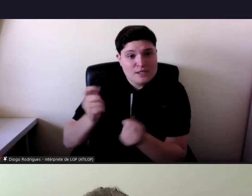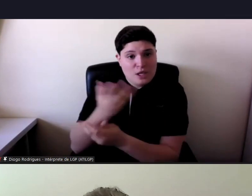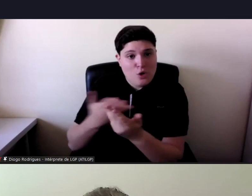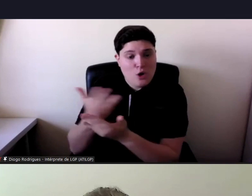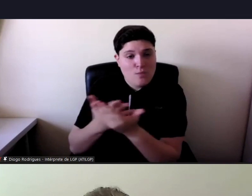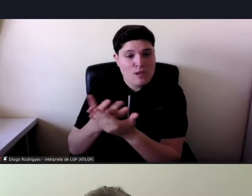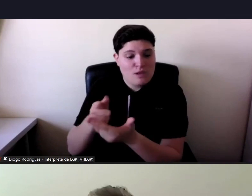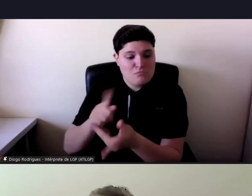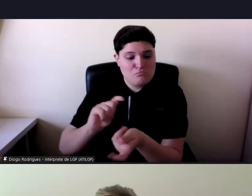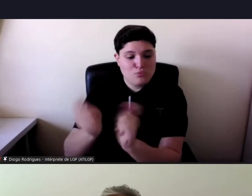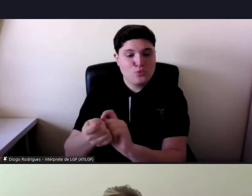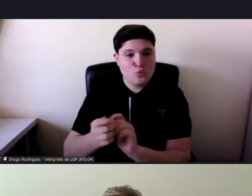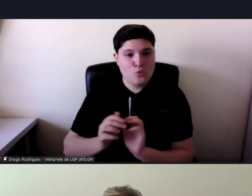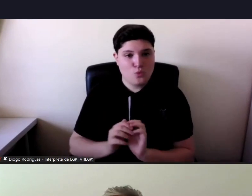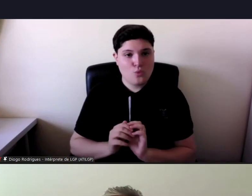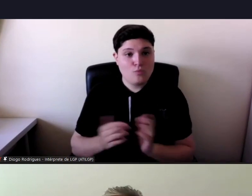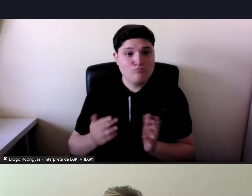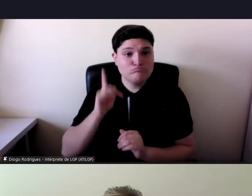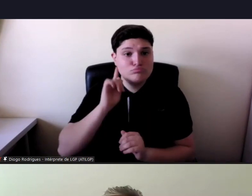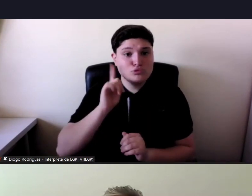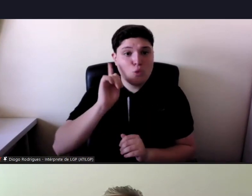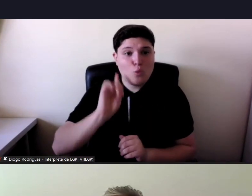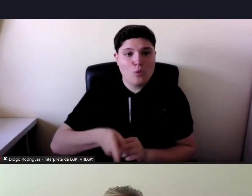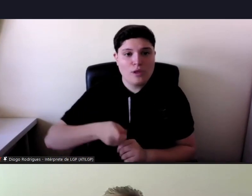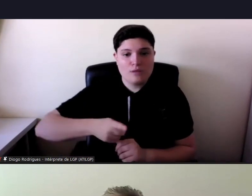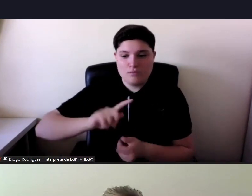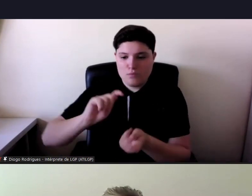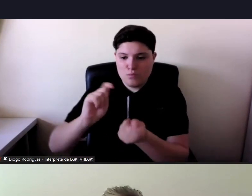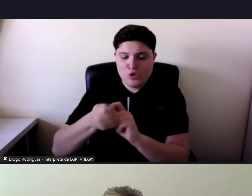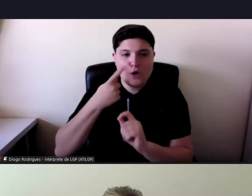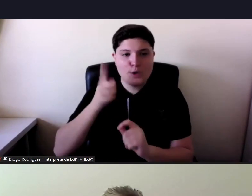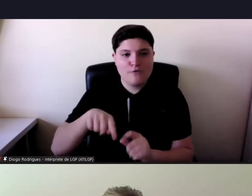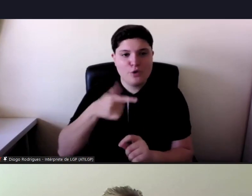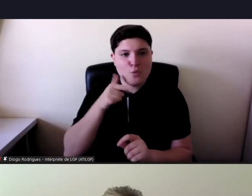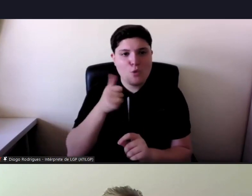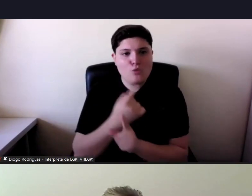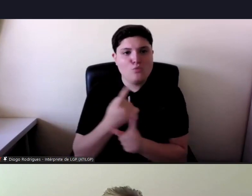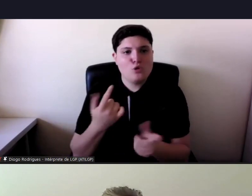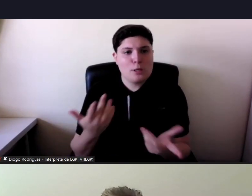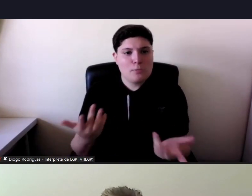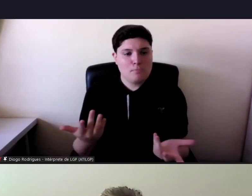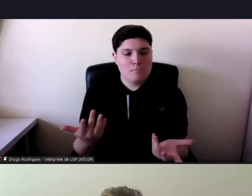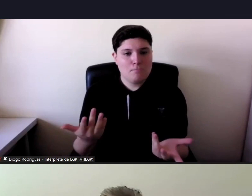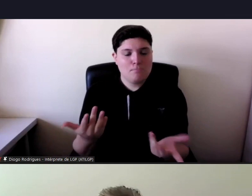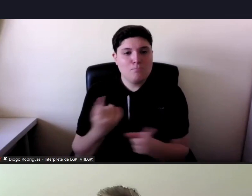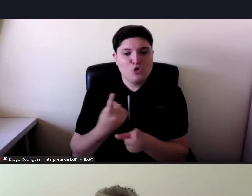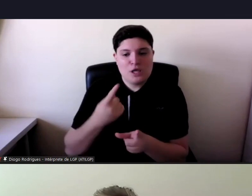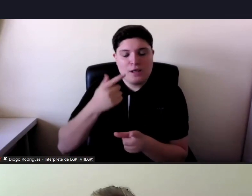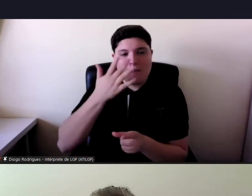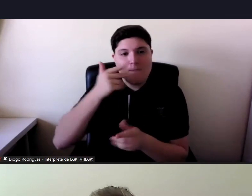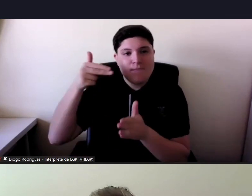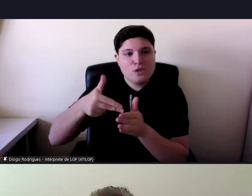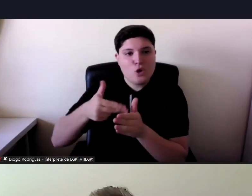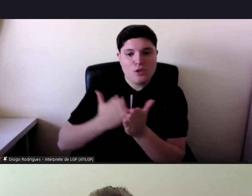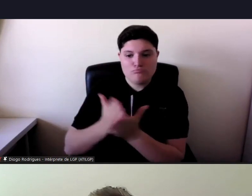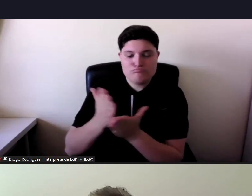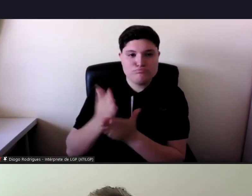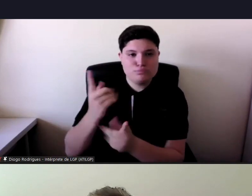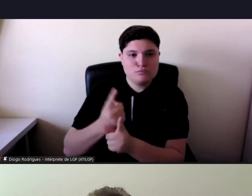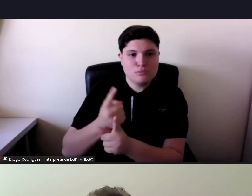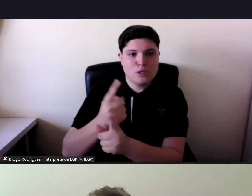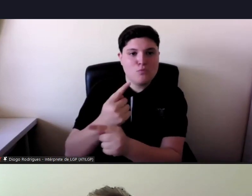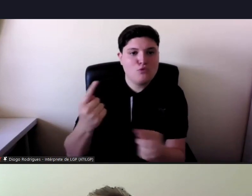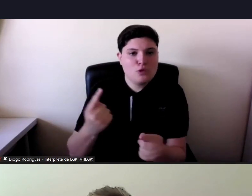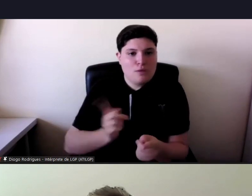estudou cenários e que estipulou objetivos. E, portanto, a seguir a isto veio um programa de adaptação às alterações climáticas e